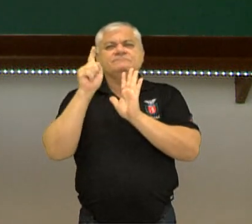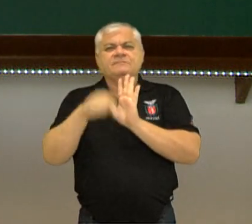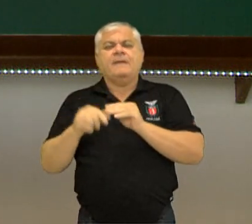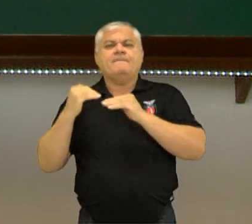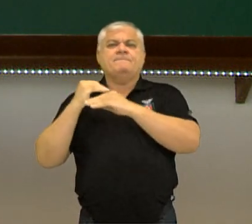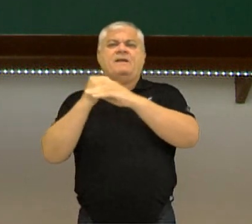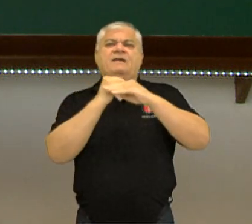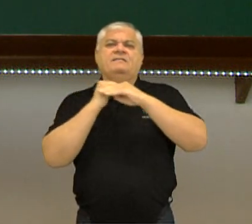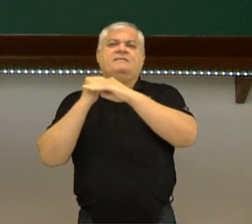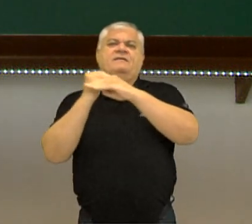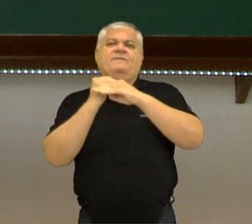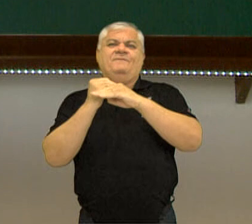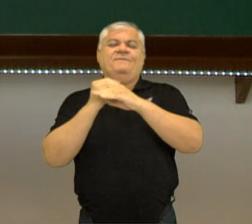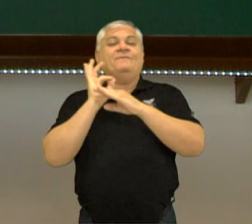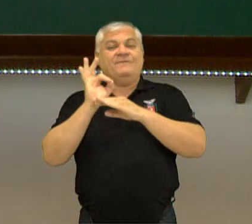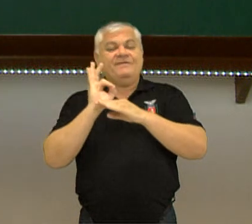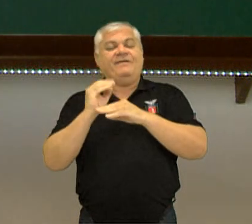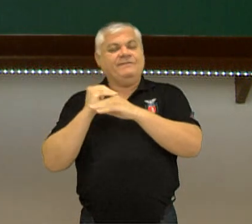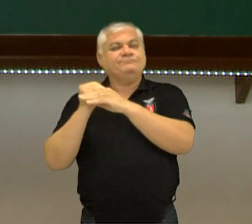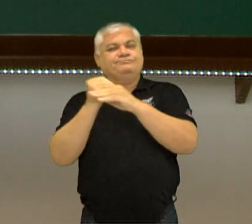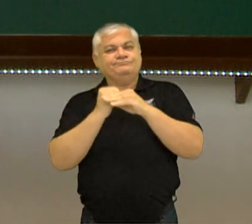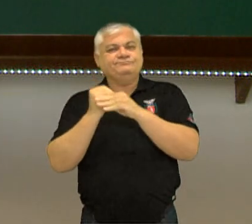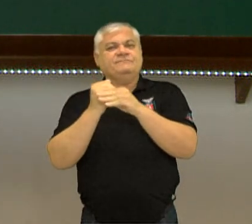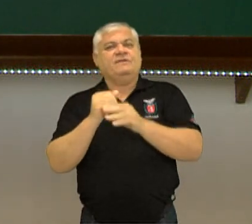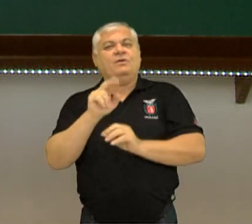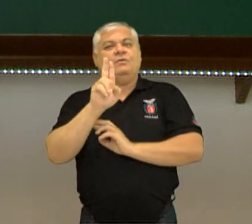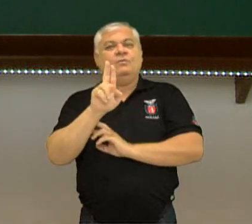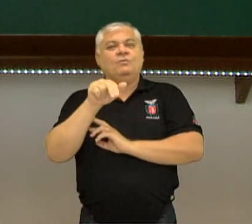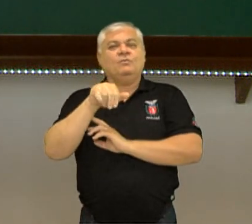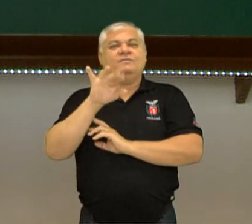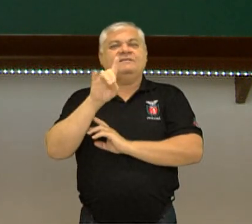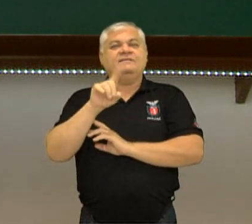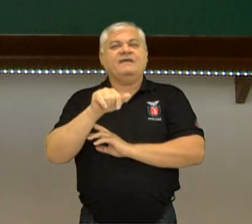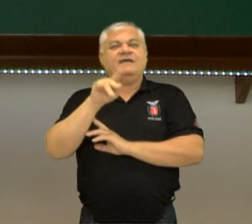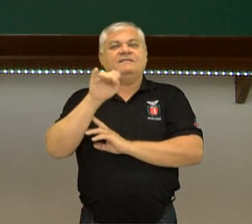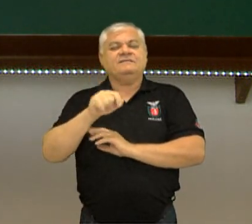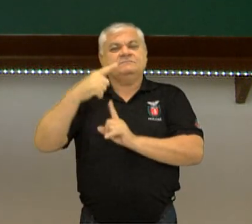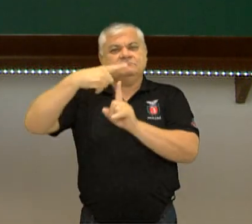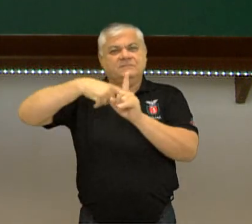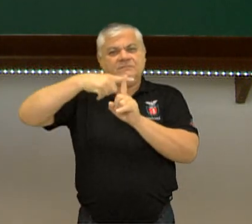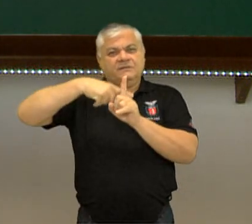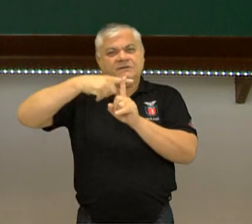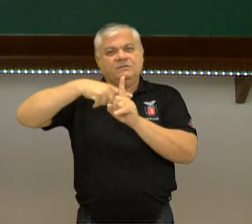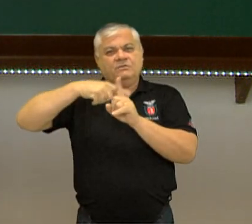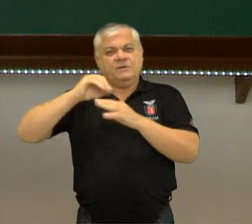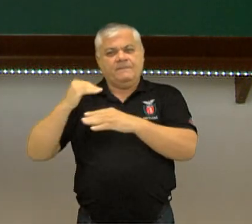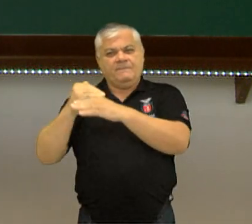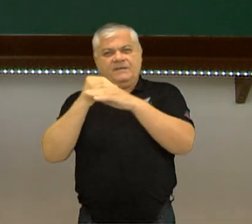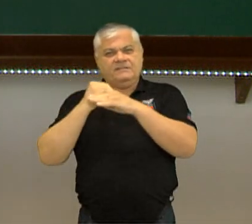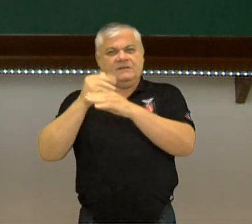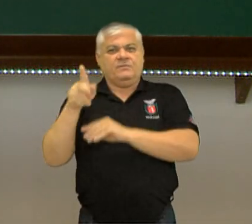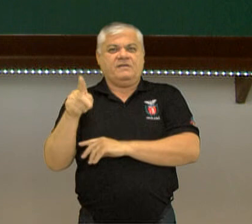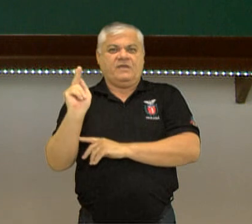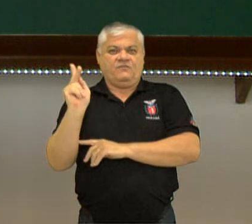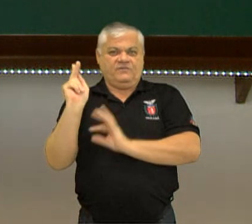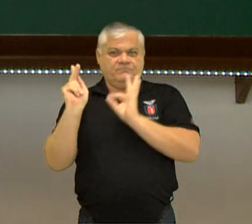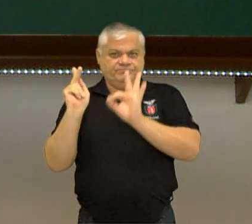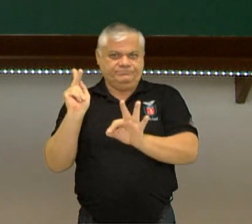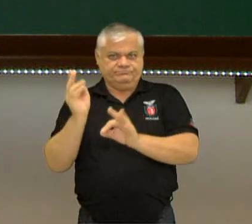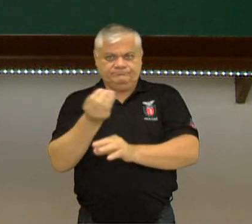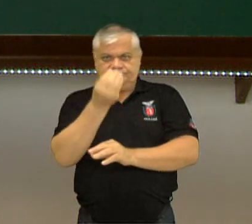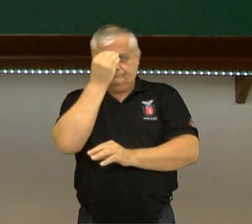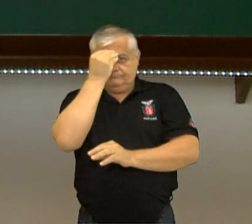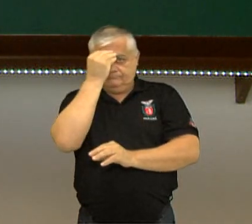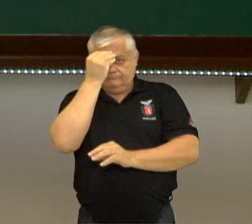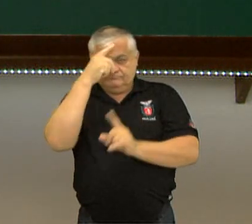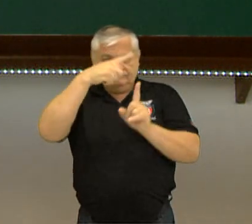padrão a certas unidades. E pessoal, a unidade de temperatura no padrão é o Kelvin. Não esqueça disso.